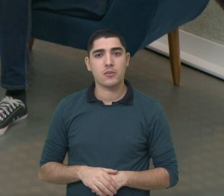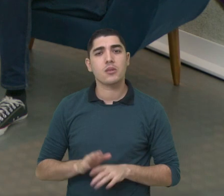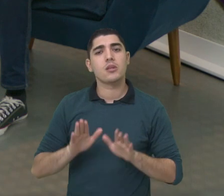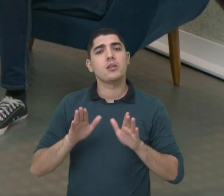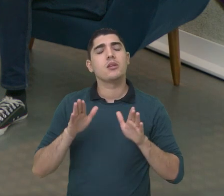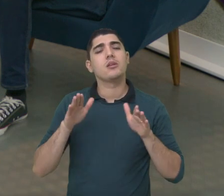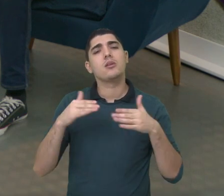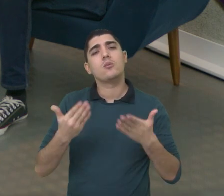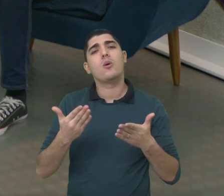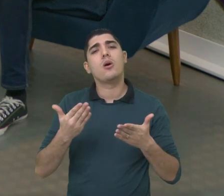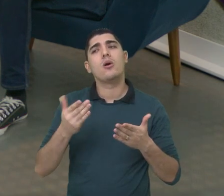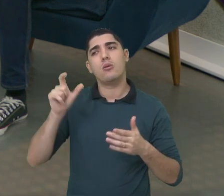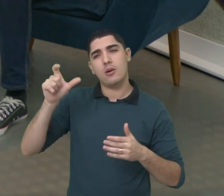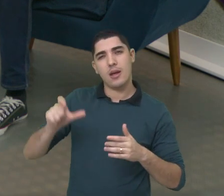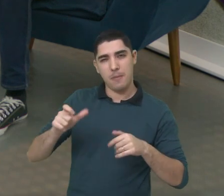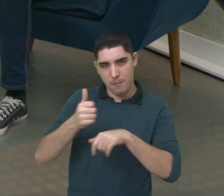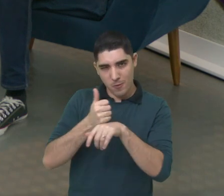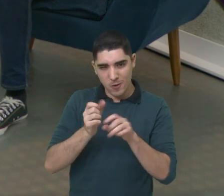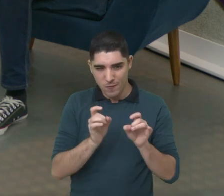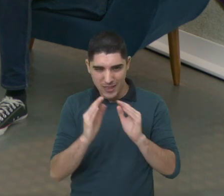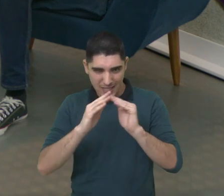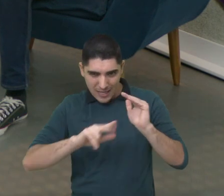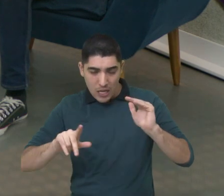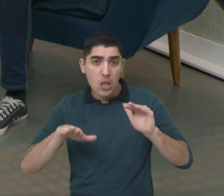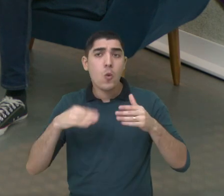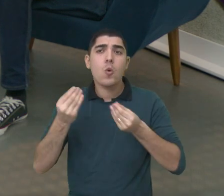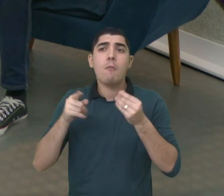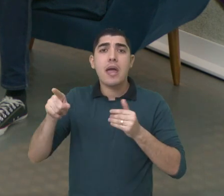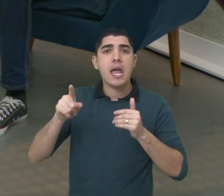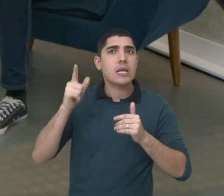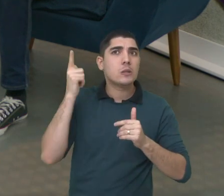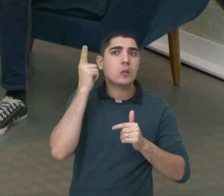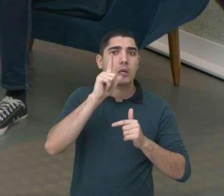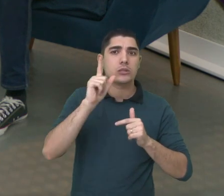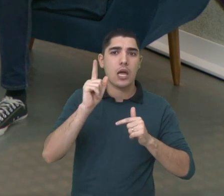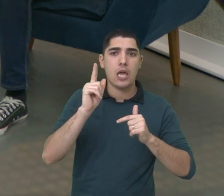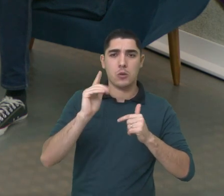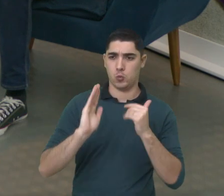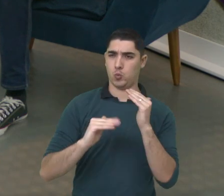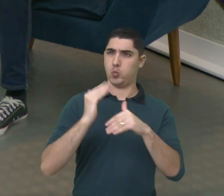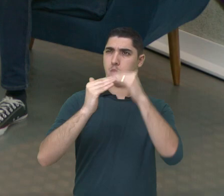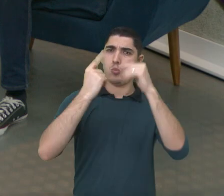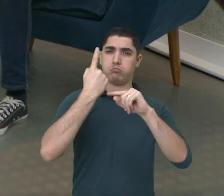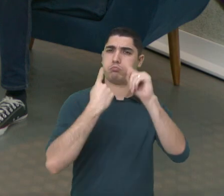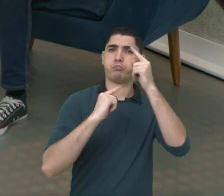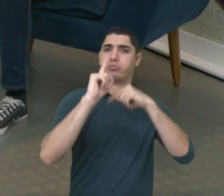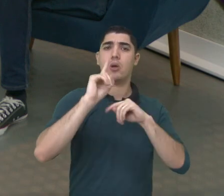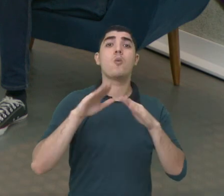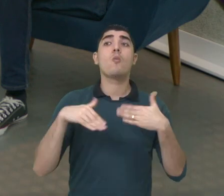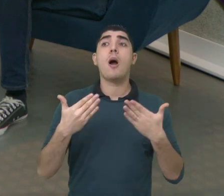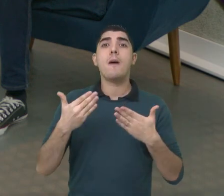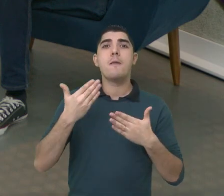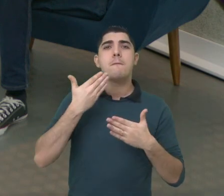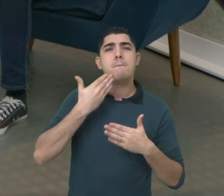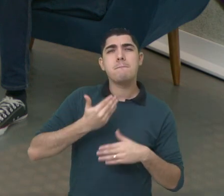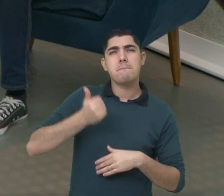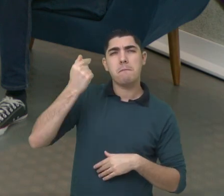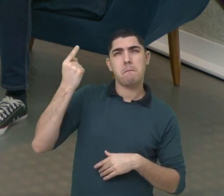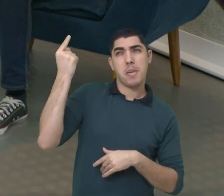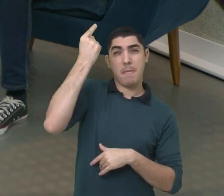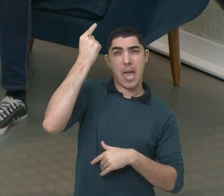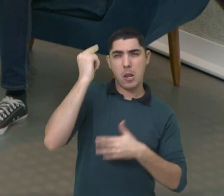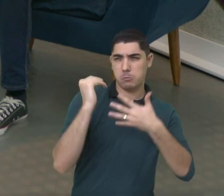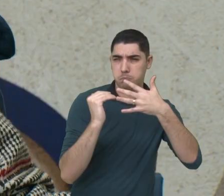E qual que seria uma ascensão de um corretor de imóveis hoje? O que ele busca? Qual seria o maior sucesso de um